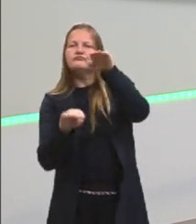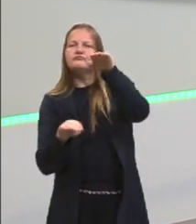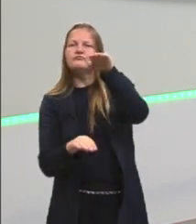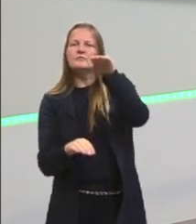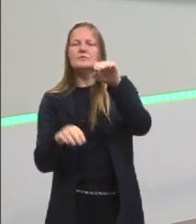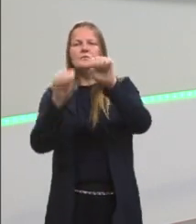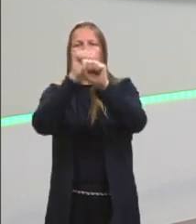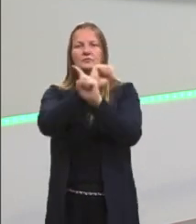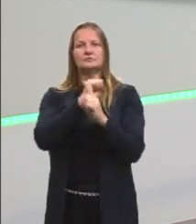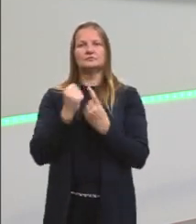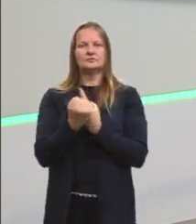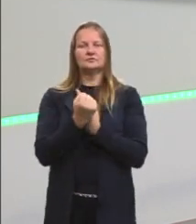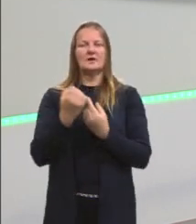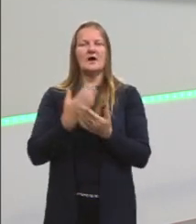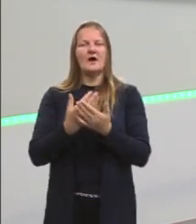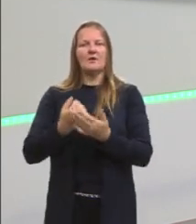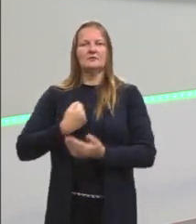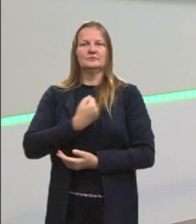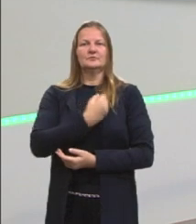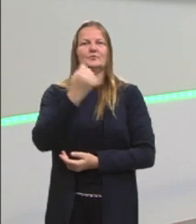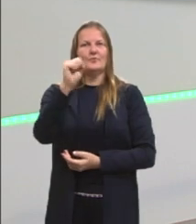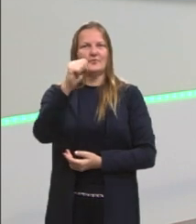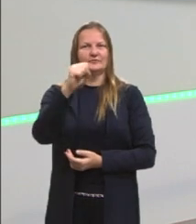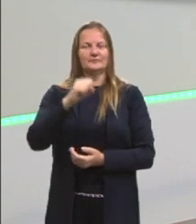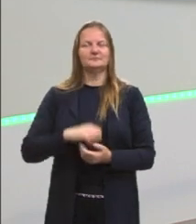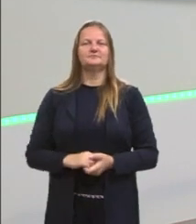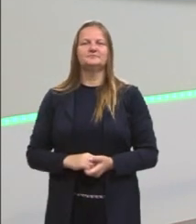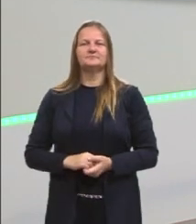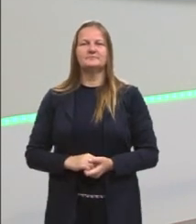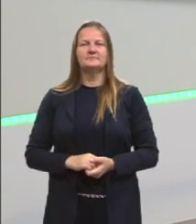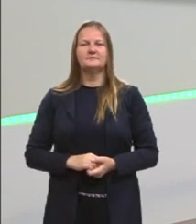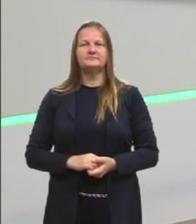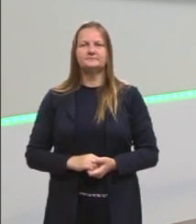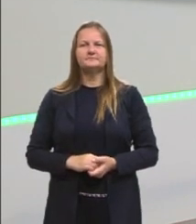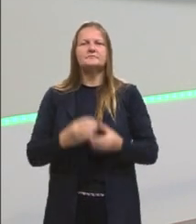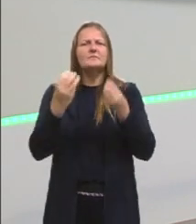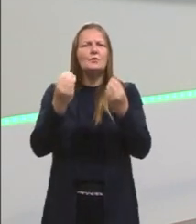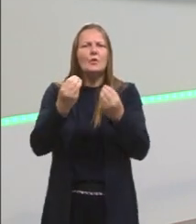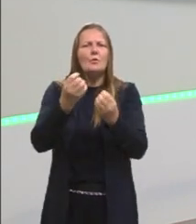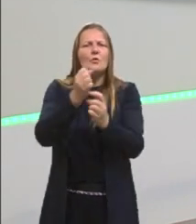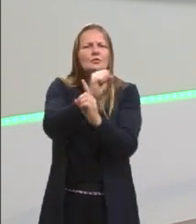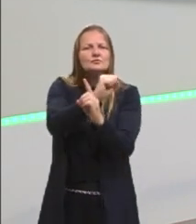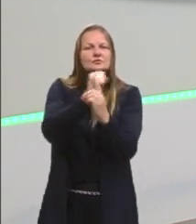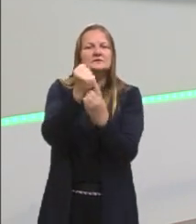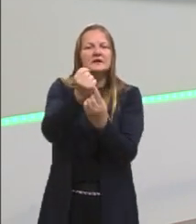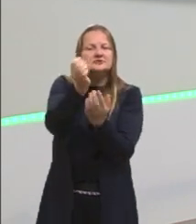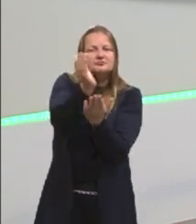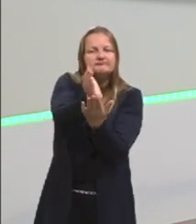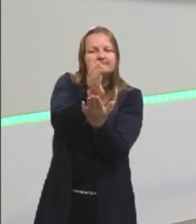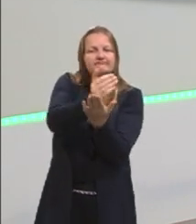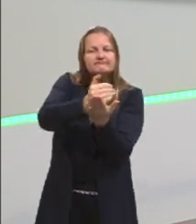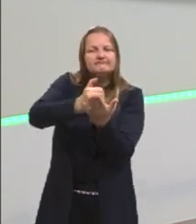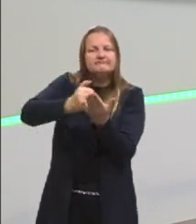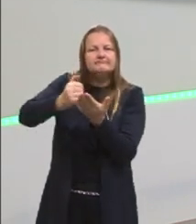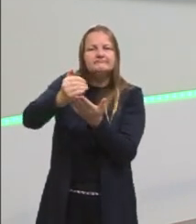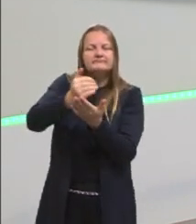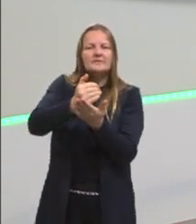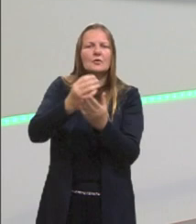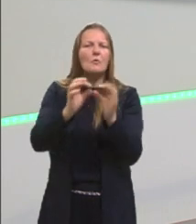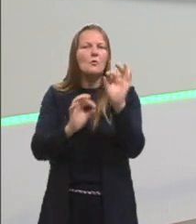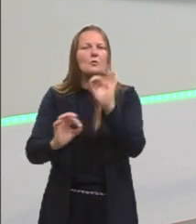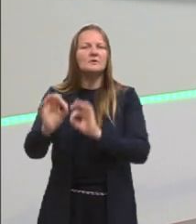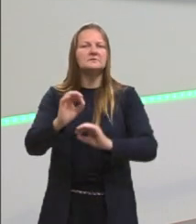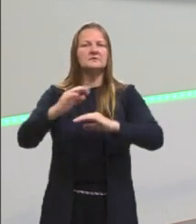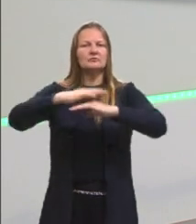vimos isso na aula de número 8 sobre essa questão como a sociedade está estratificada como ela está montada